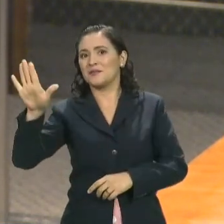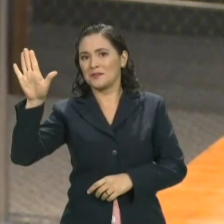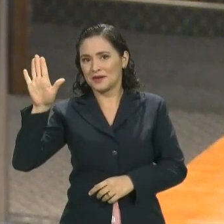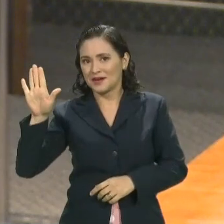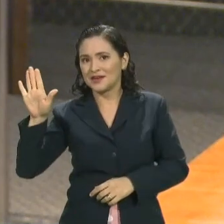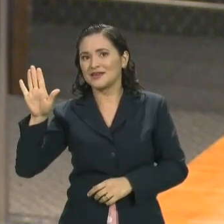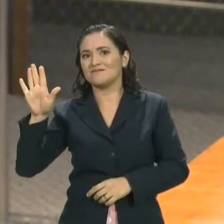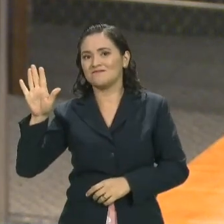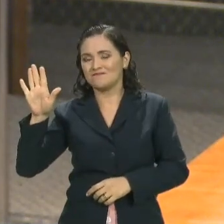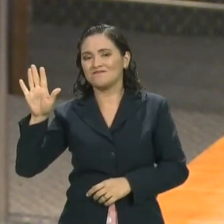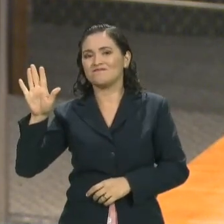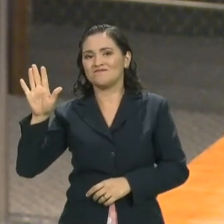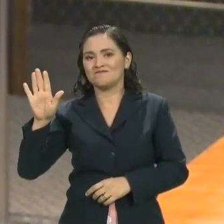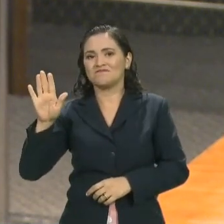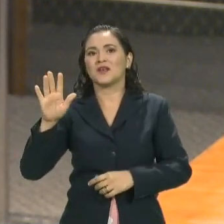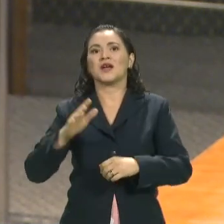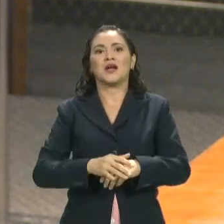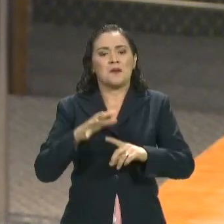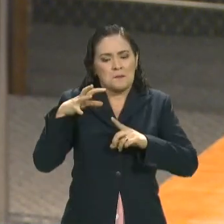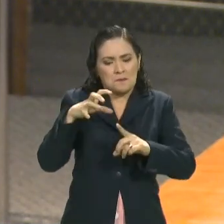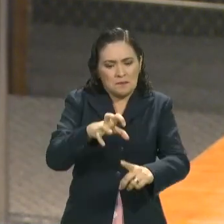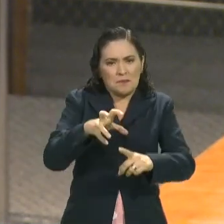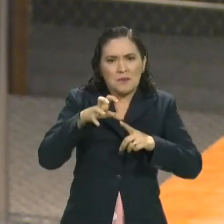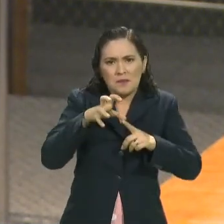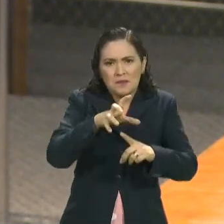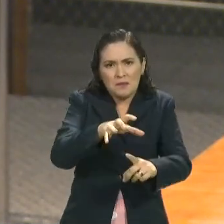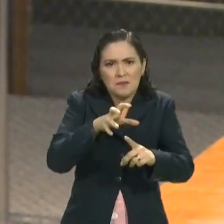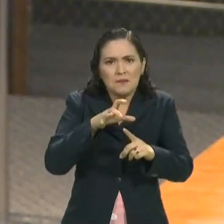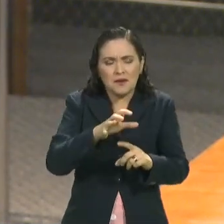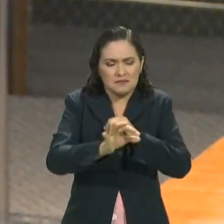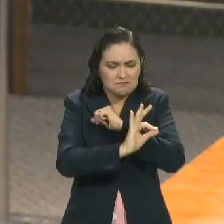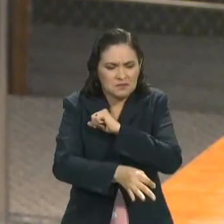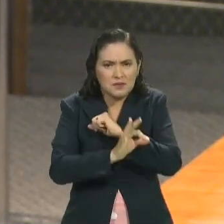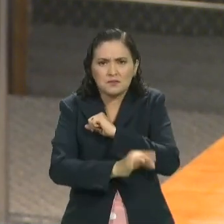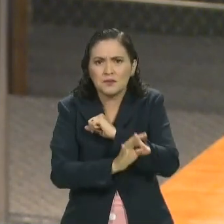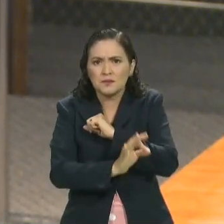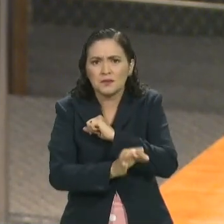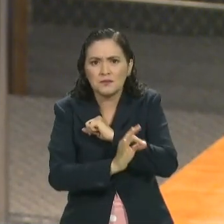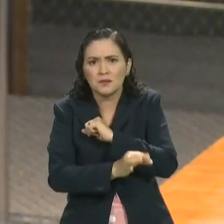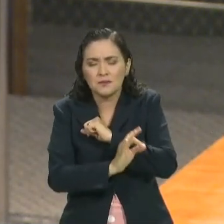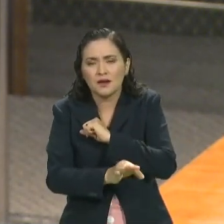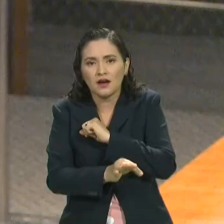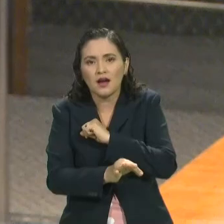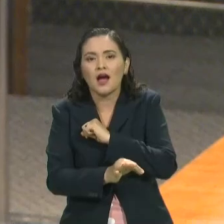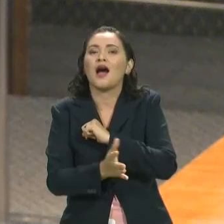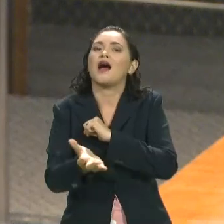oposição. Ou pelo menos o posição que eu quero ver.